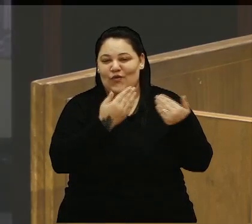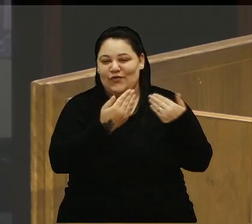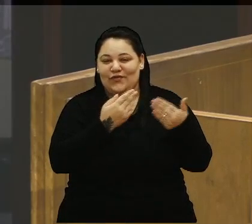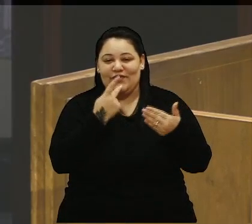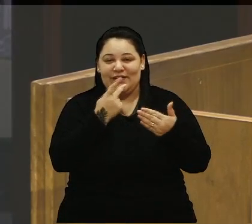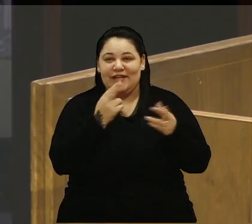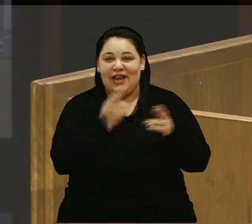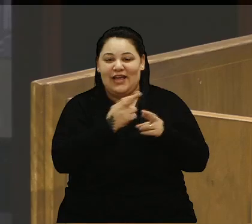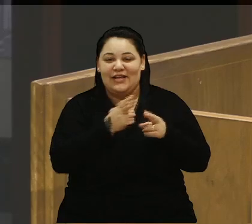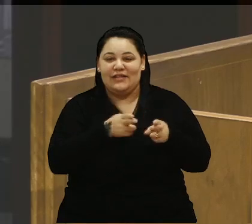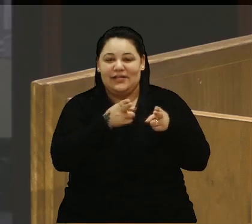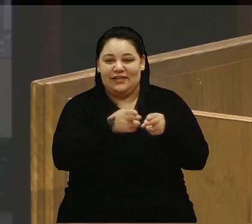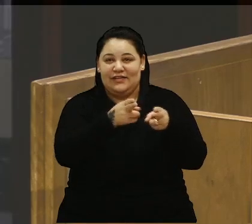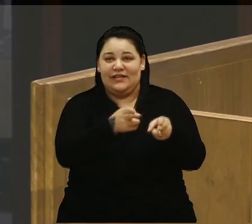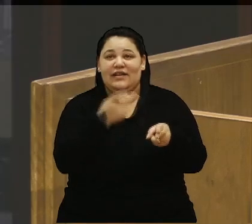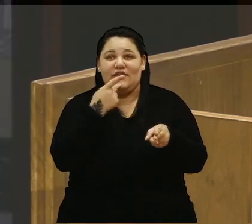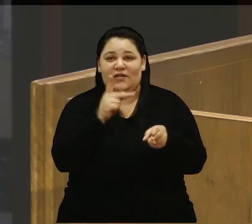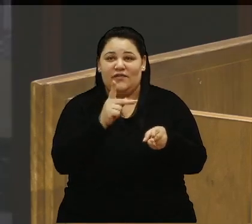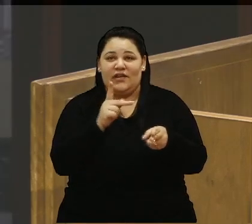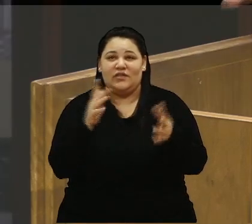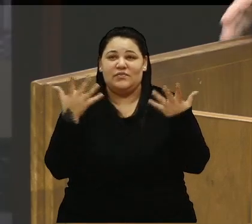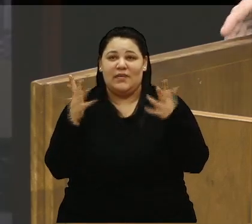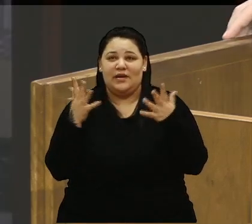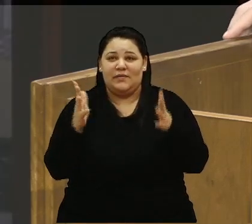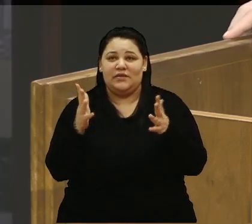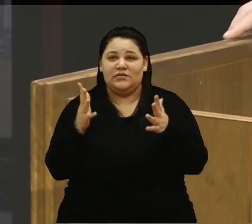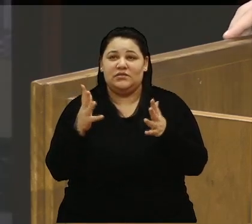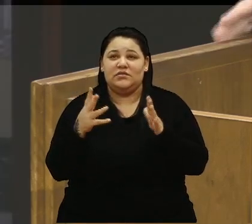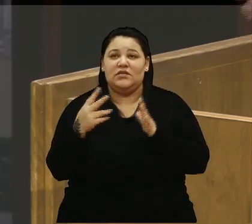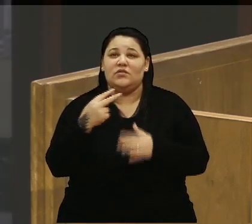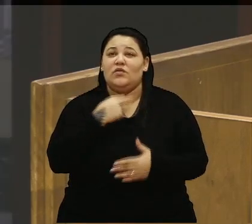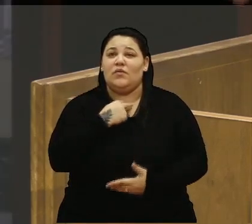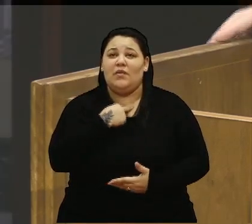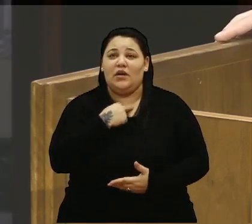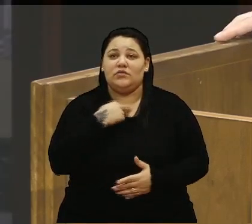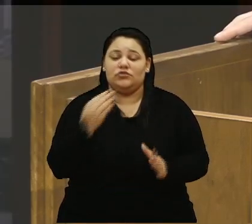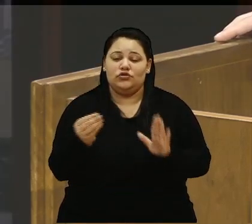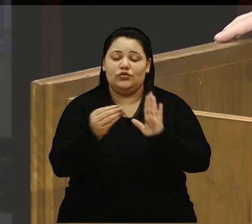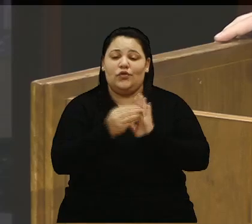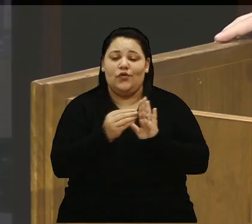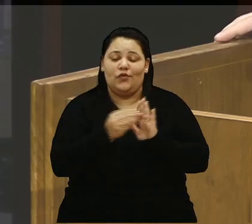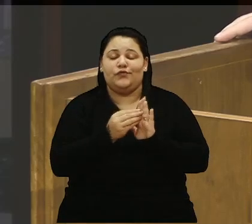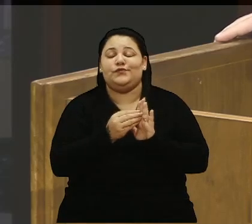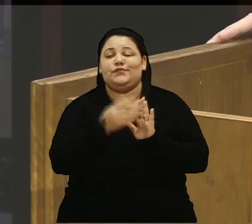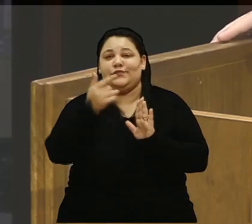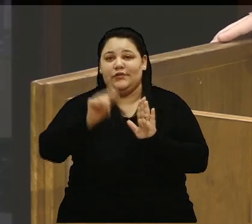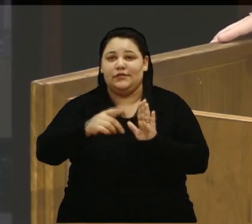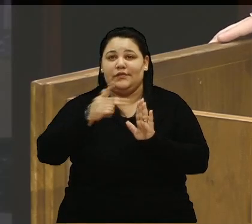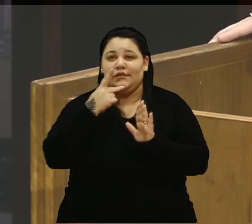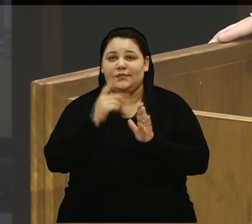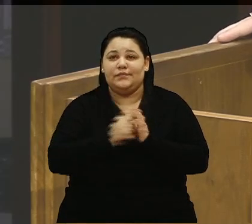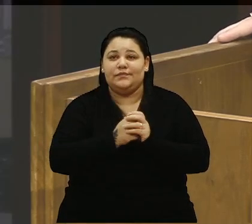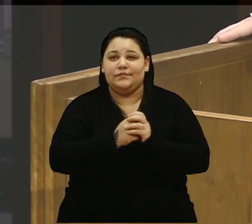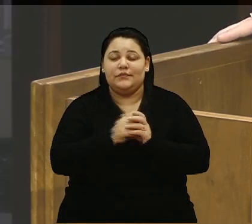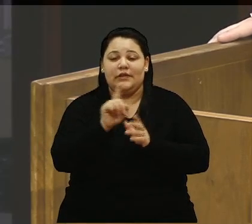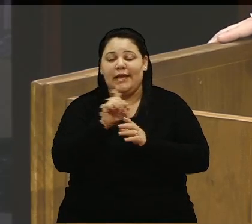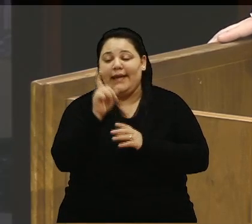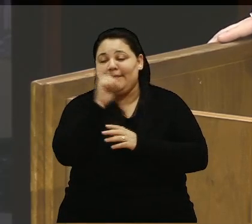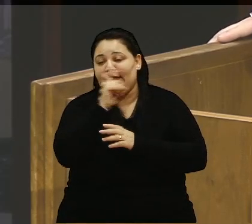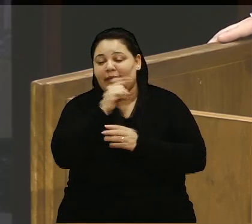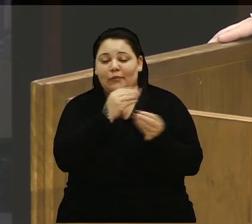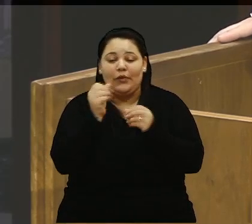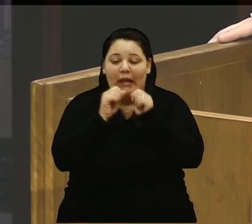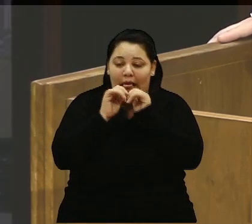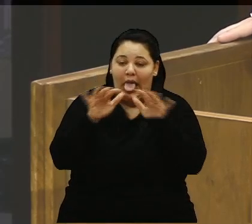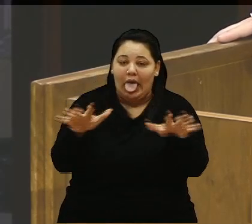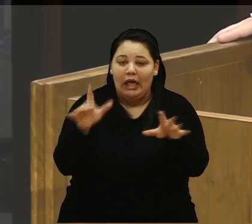que foi gasto menos. Eu iria elogiar, mas não dá para elogiar. Tá na página do prefeito, de novo, remando contra a maré. Não embarque em fake news. Muita gente espalhou